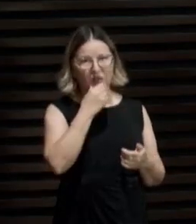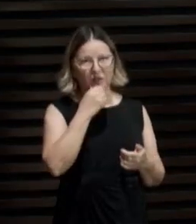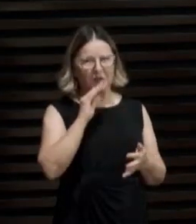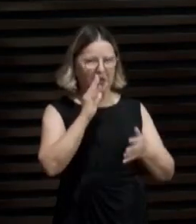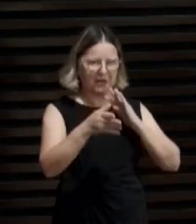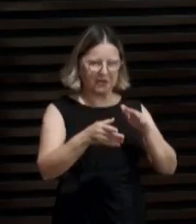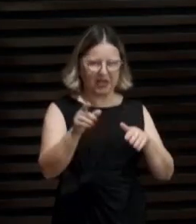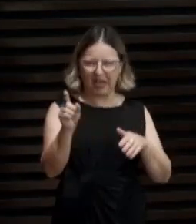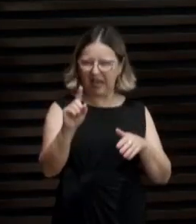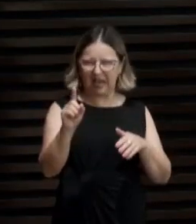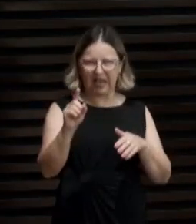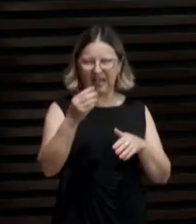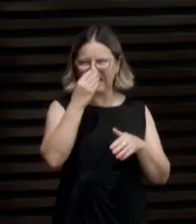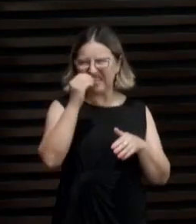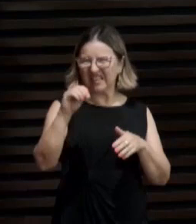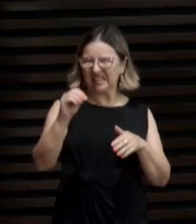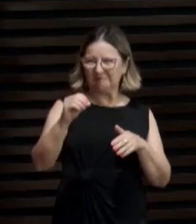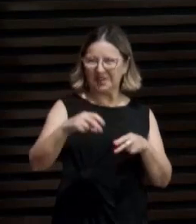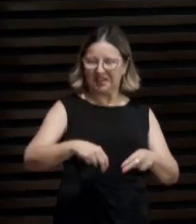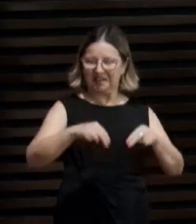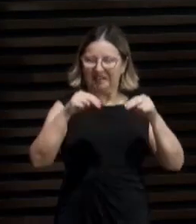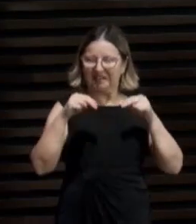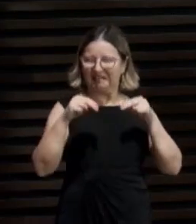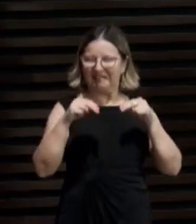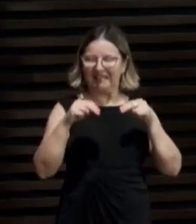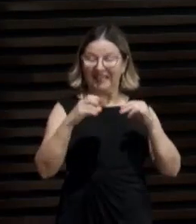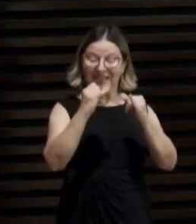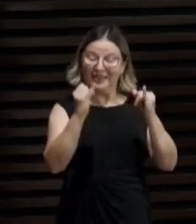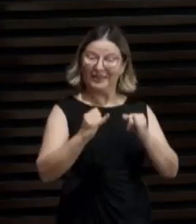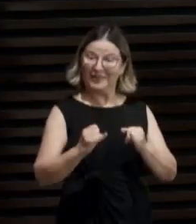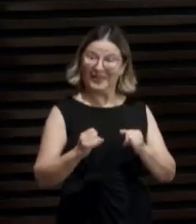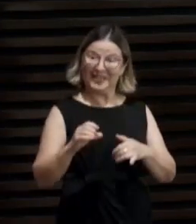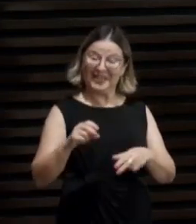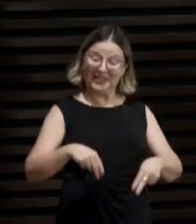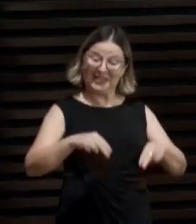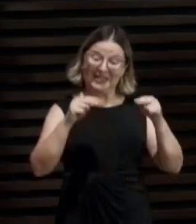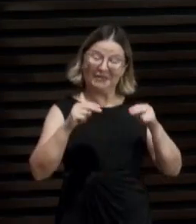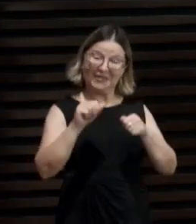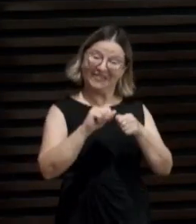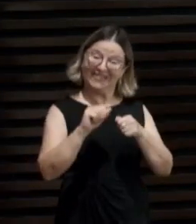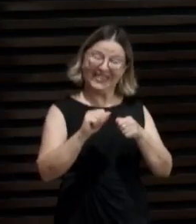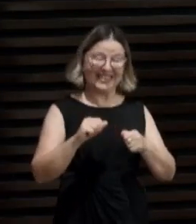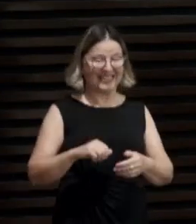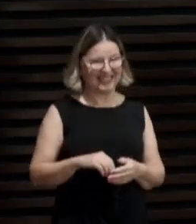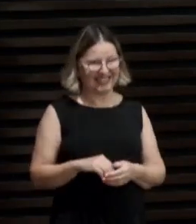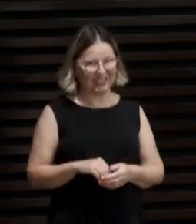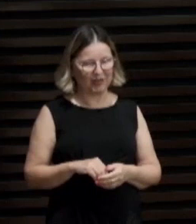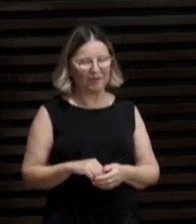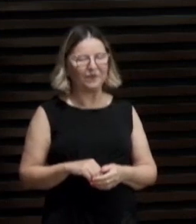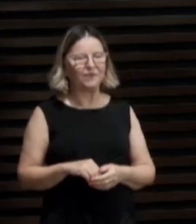estavam fazendo caso de Nabucodonosor e o Deus que ele havia criado. Versículo 12 está dizendo